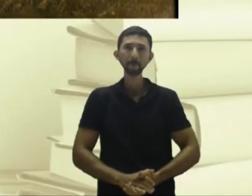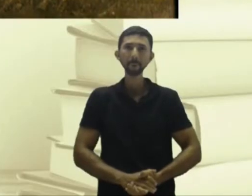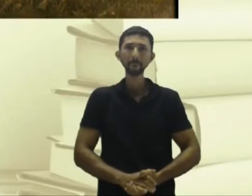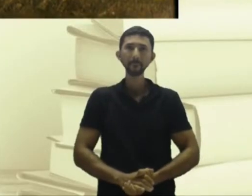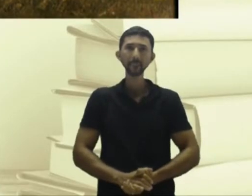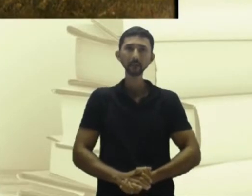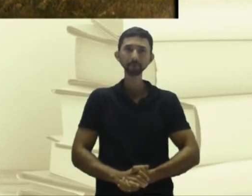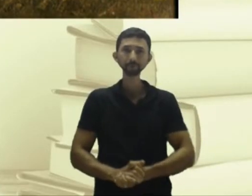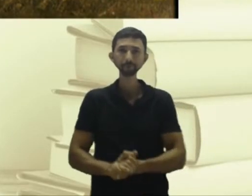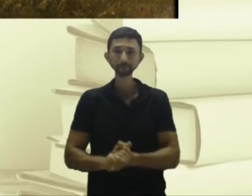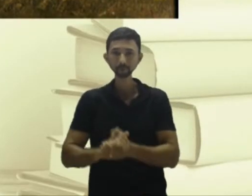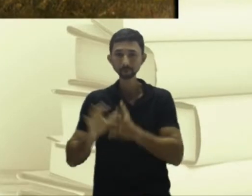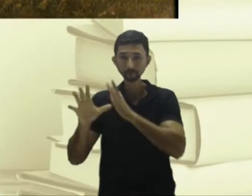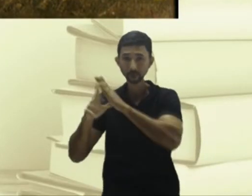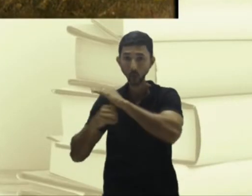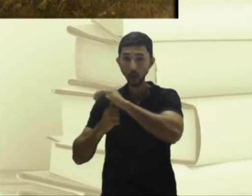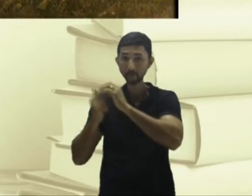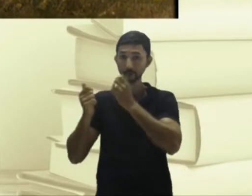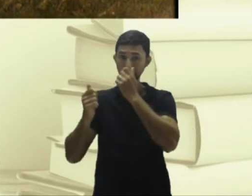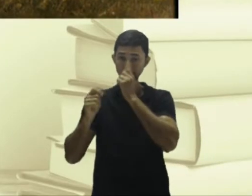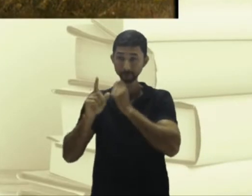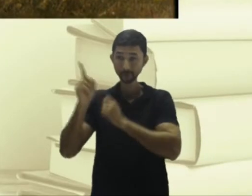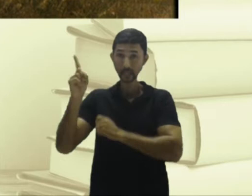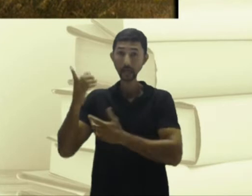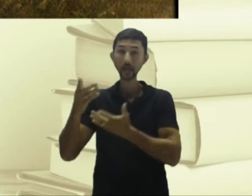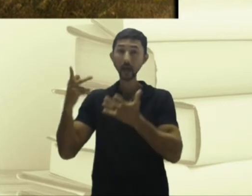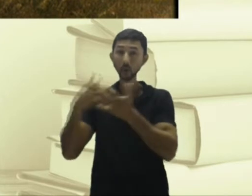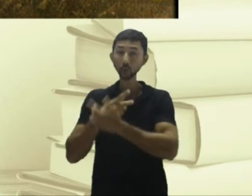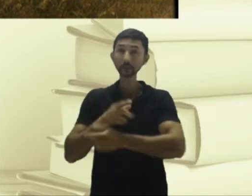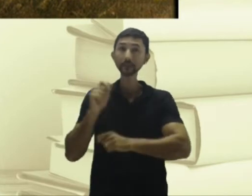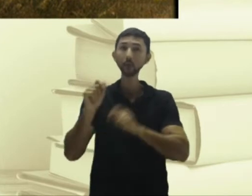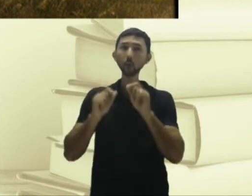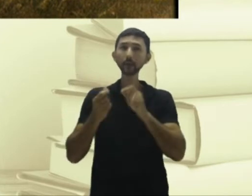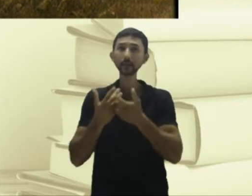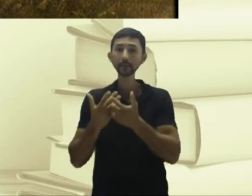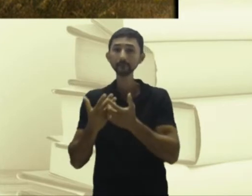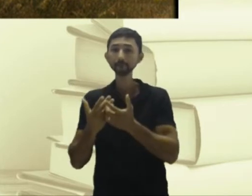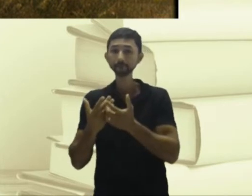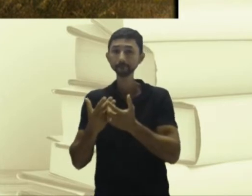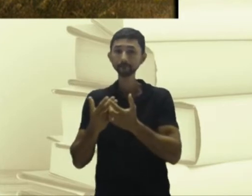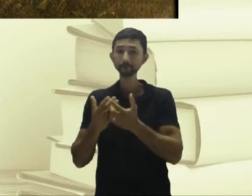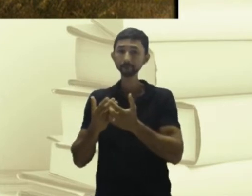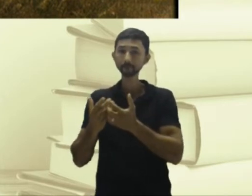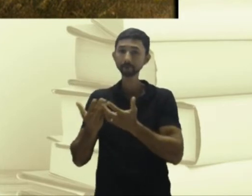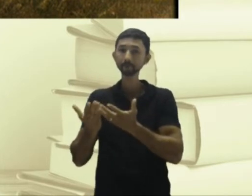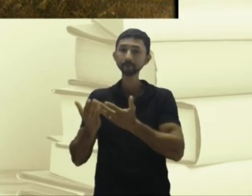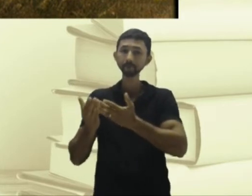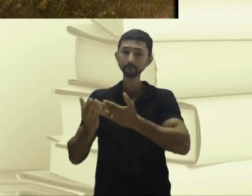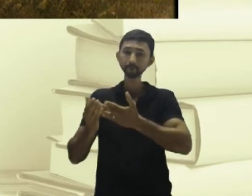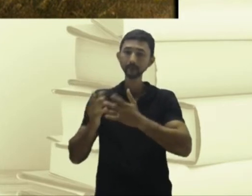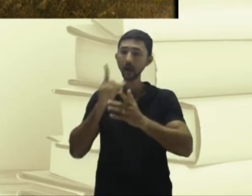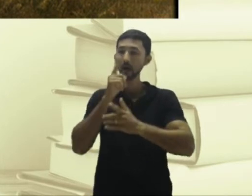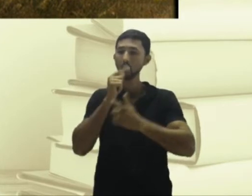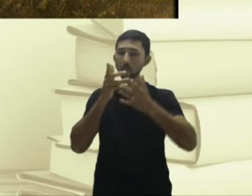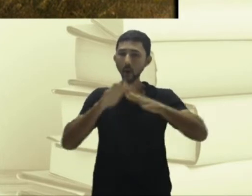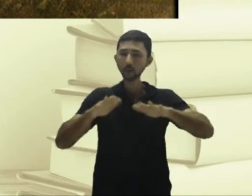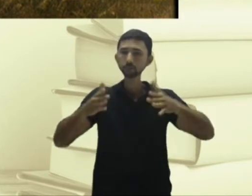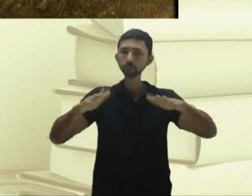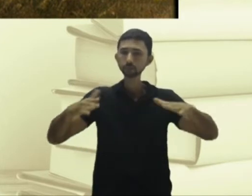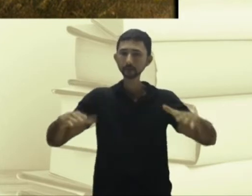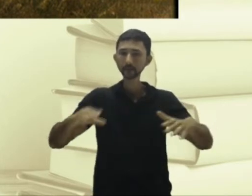O tráfico de escravos, ele ocorria principalmente através do Oceano Atlântico, né, que separa a